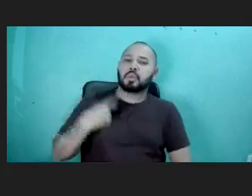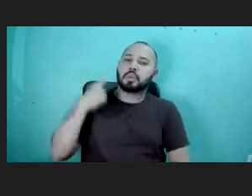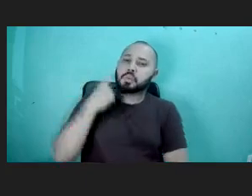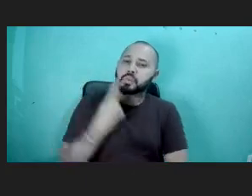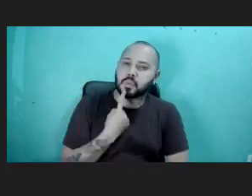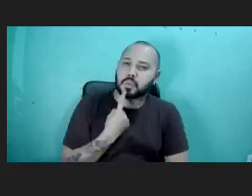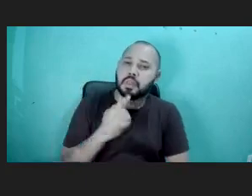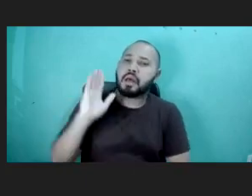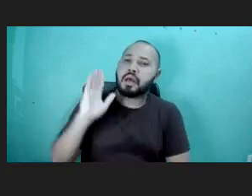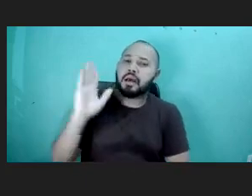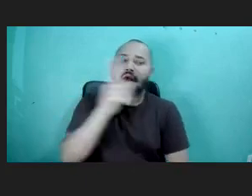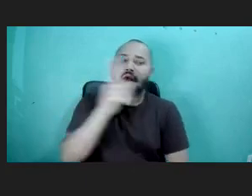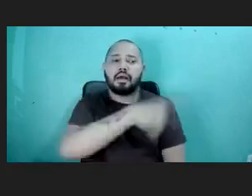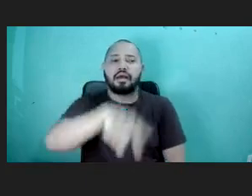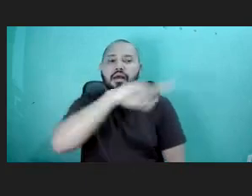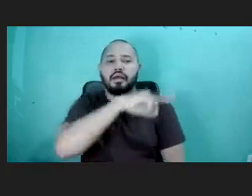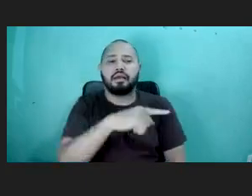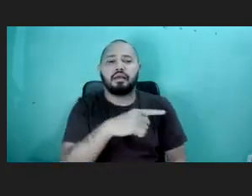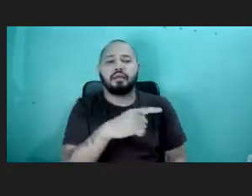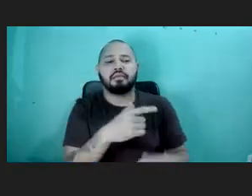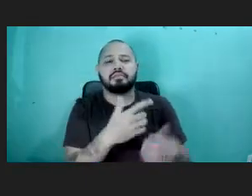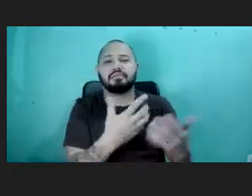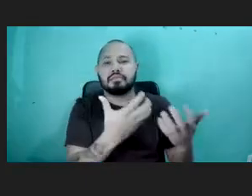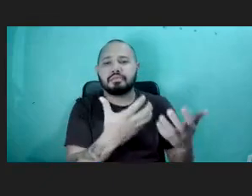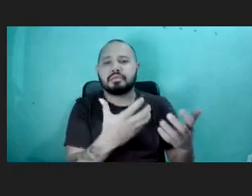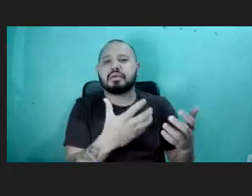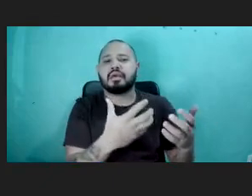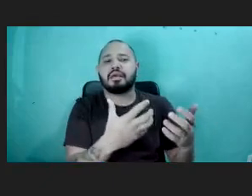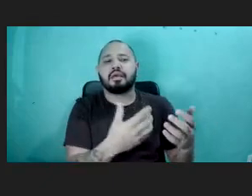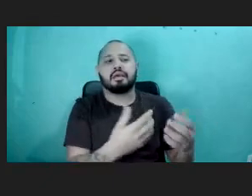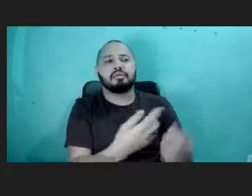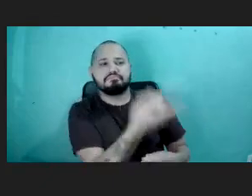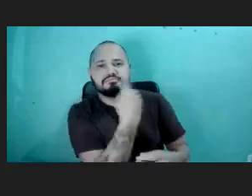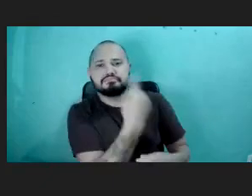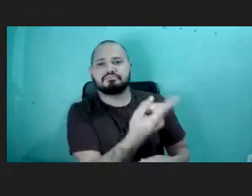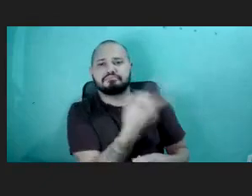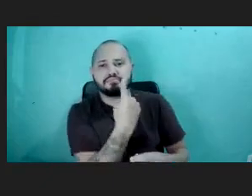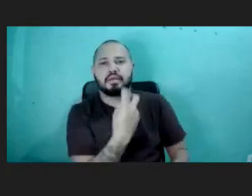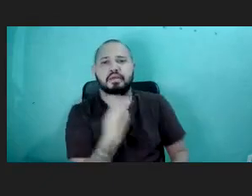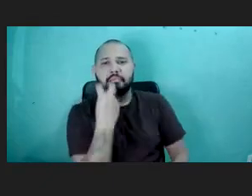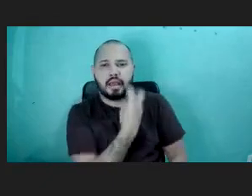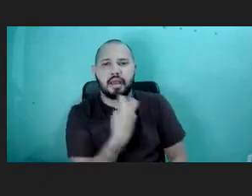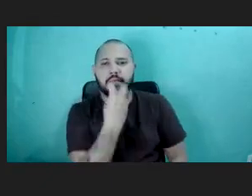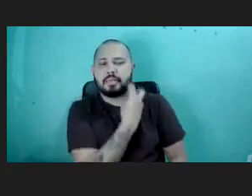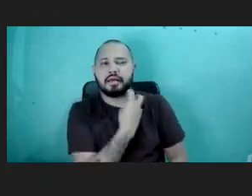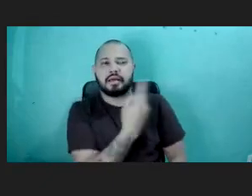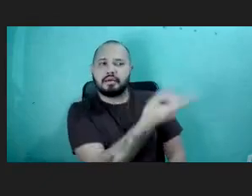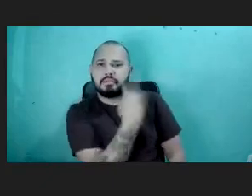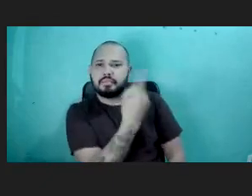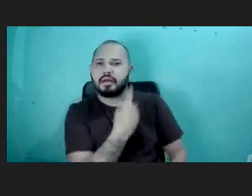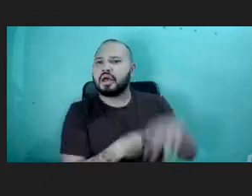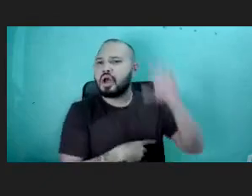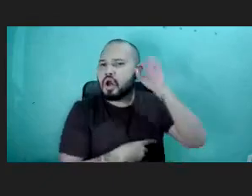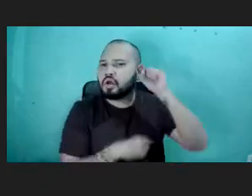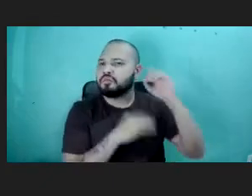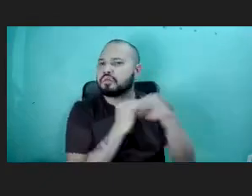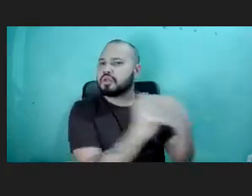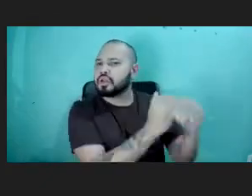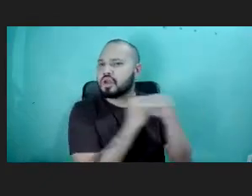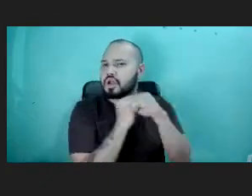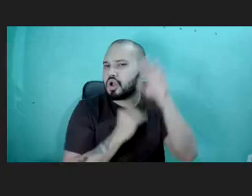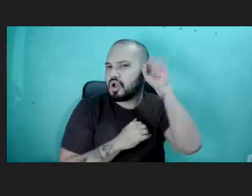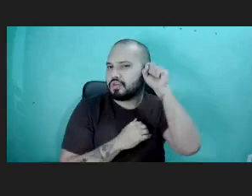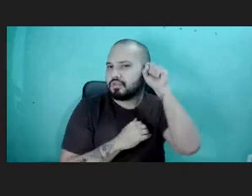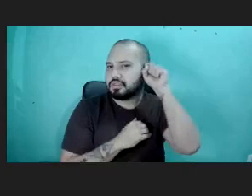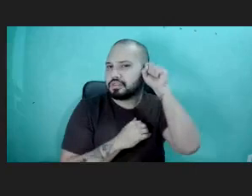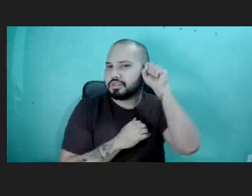eles querem que eu aprenda a falar e a ouvir como os ouvintes. E eu tento ser